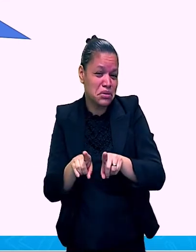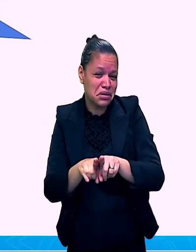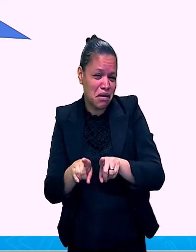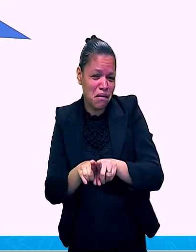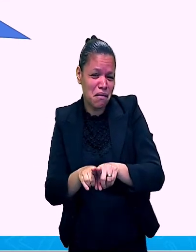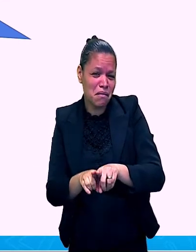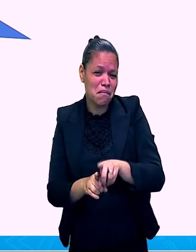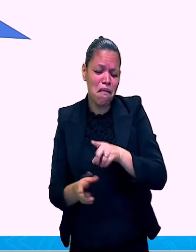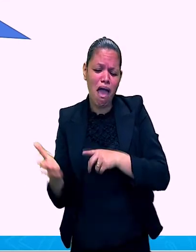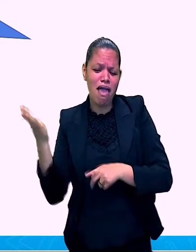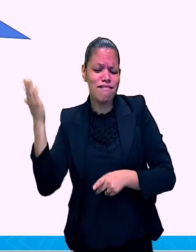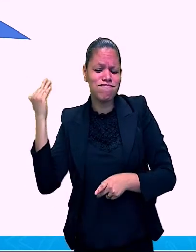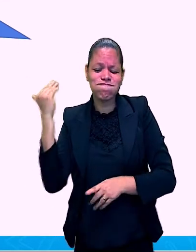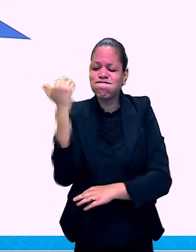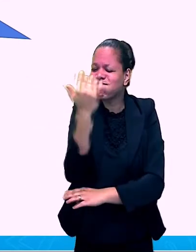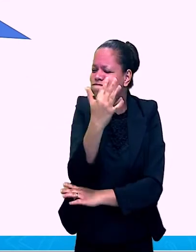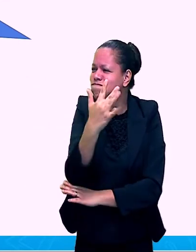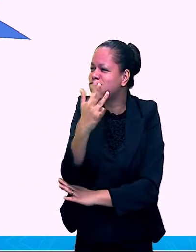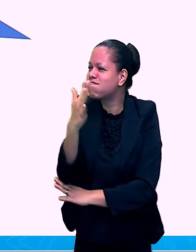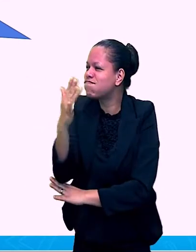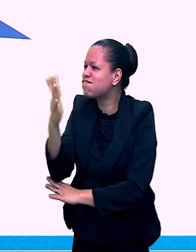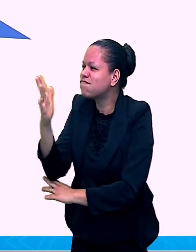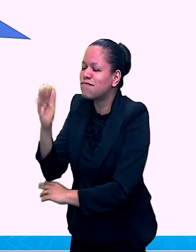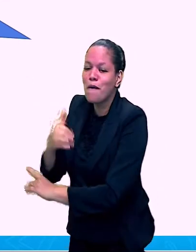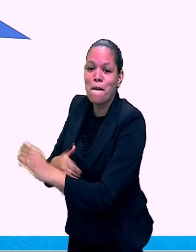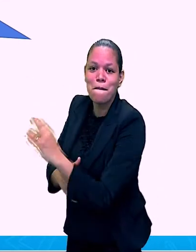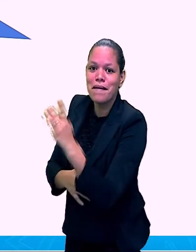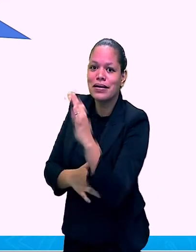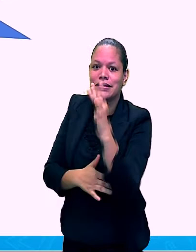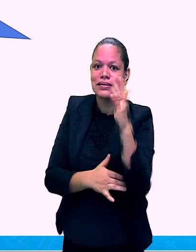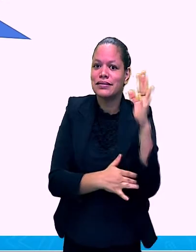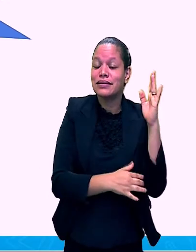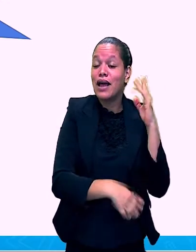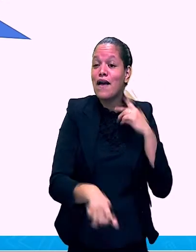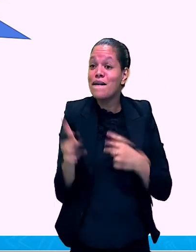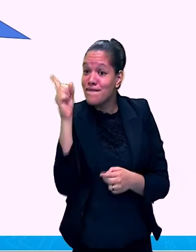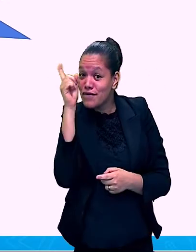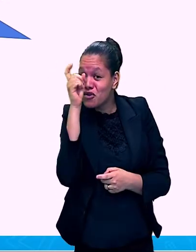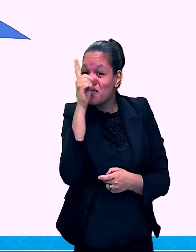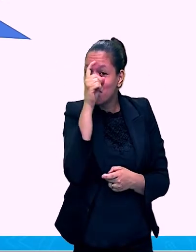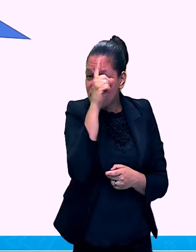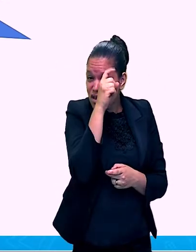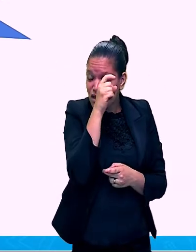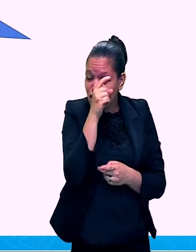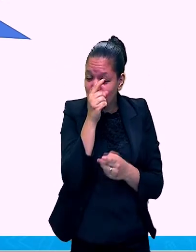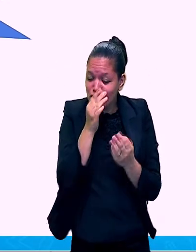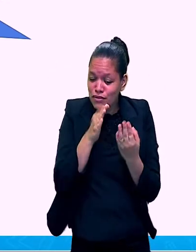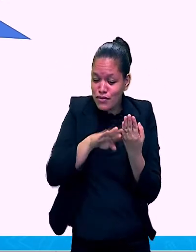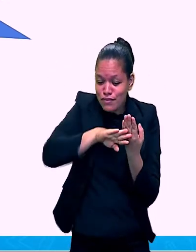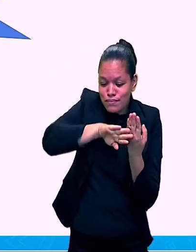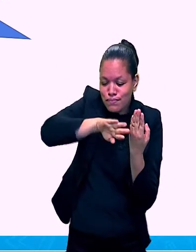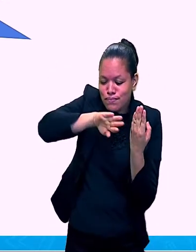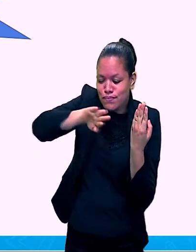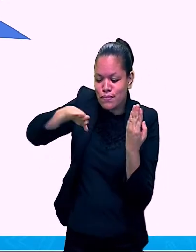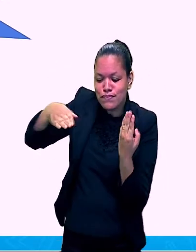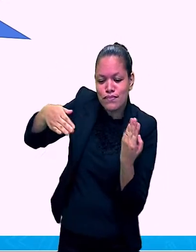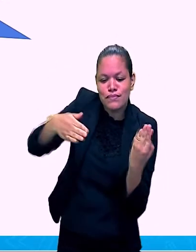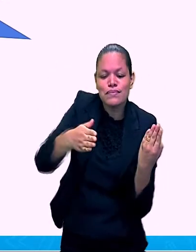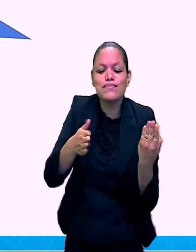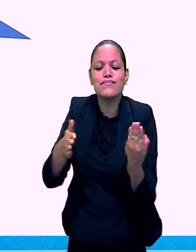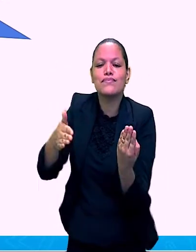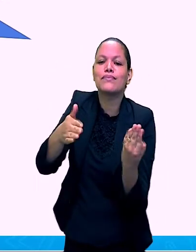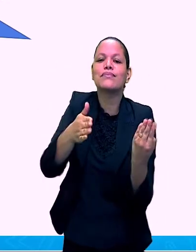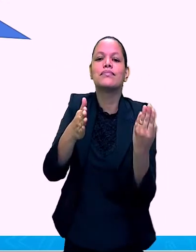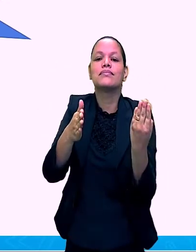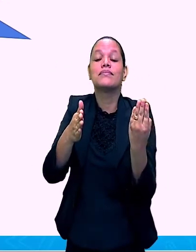difícil acesso de um lugar a outro. E aí nós entramos nos eixos de ligação e integração do país, onde eles